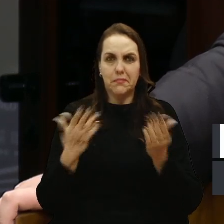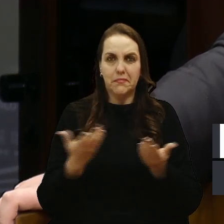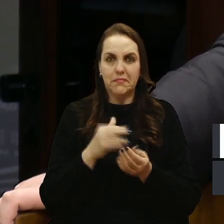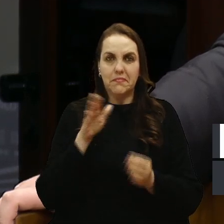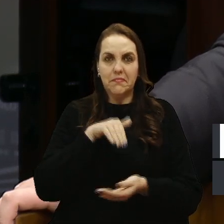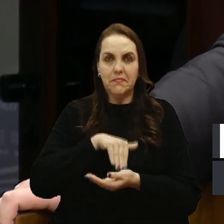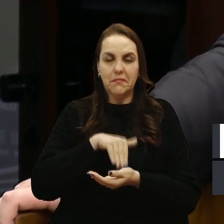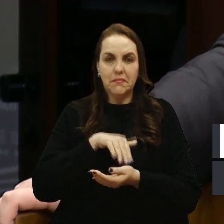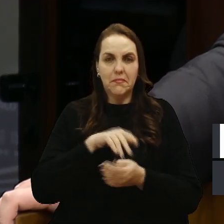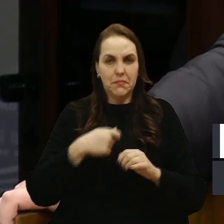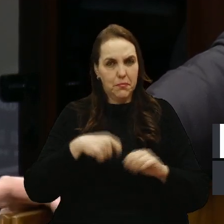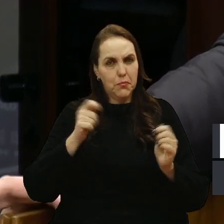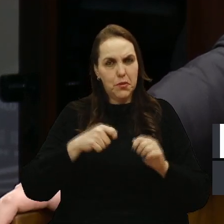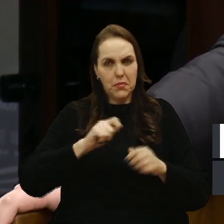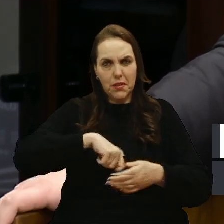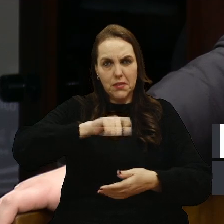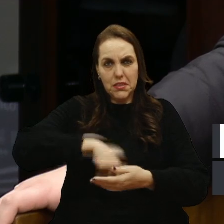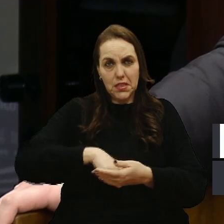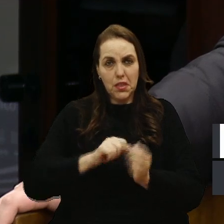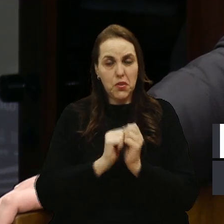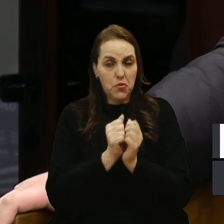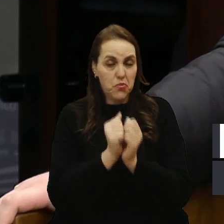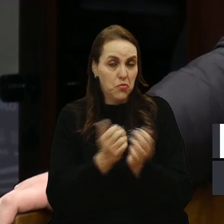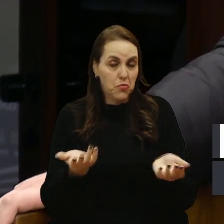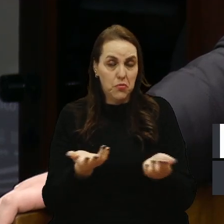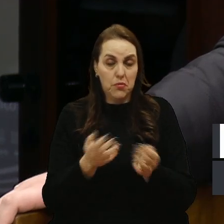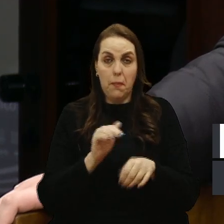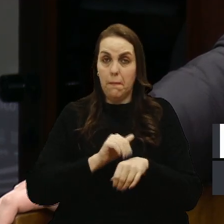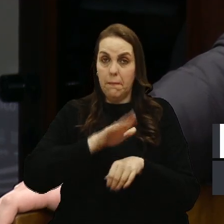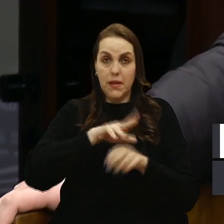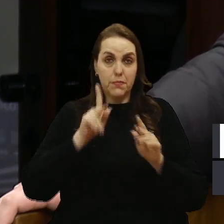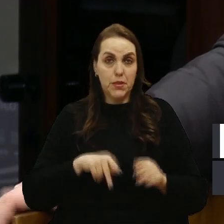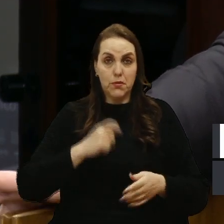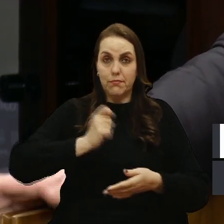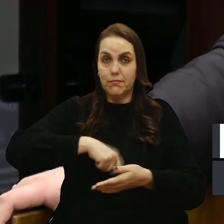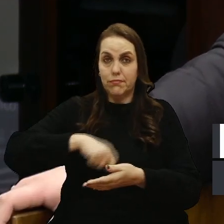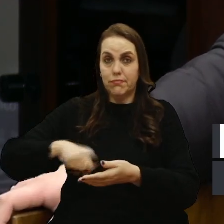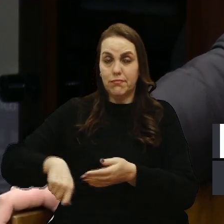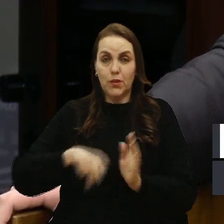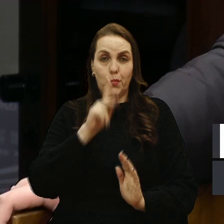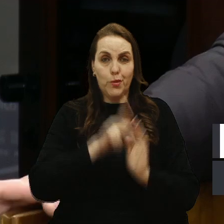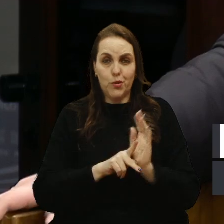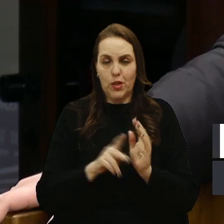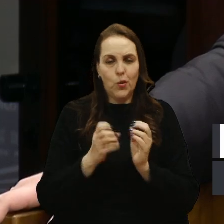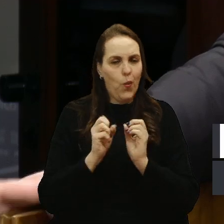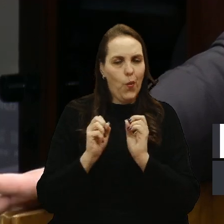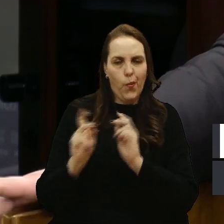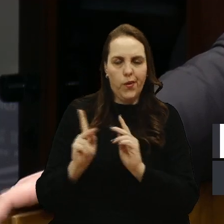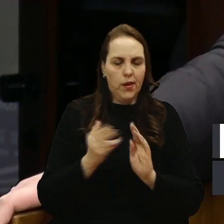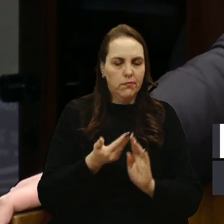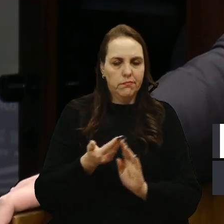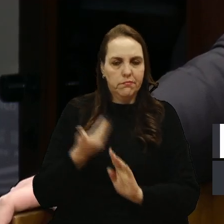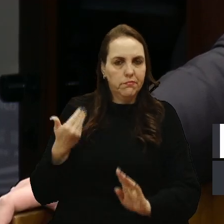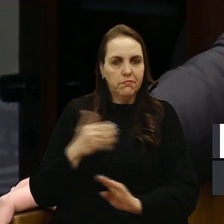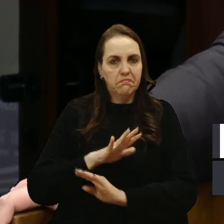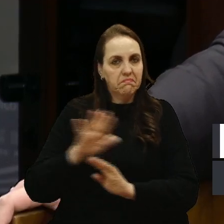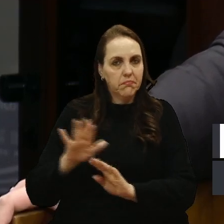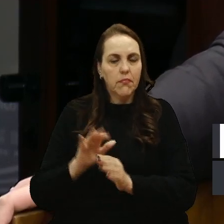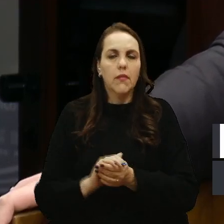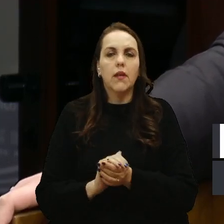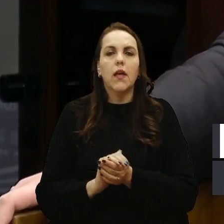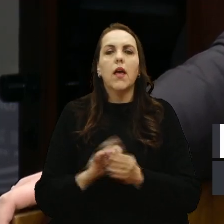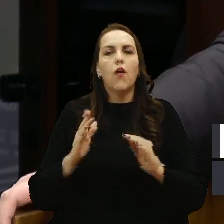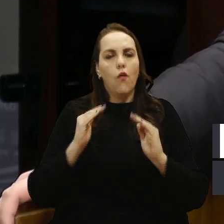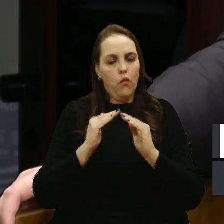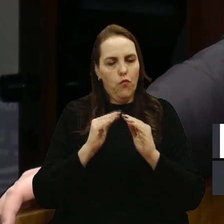poderíamos sim ter assinado juntos, ter engrossado fileiras aí, somado fileiras a esse projeto. Mas, passado isso, obviamente, votarei favorável, concordo com os méritos que